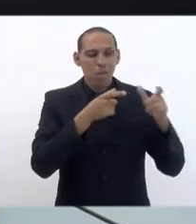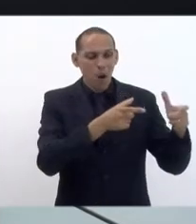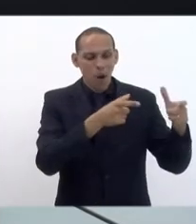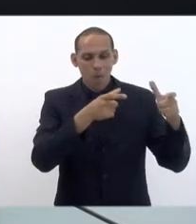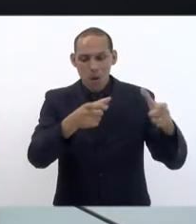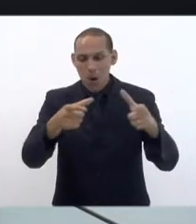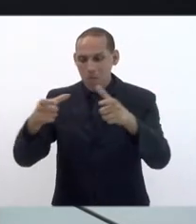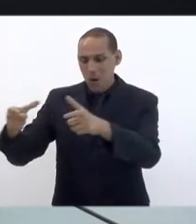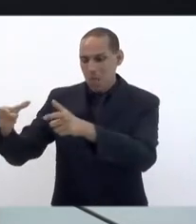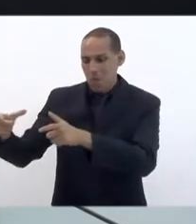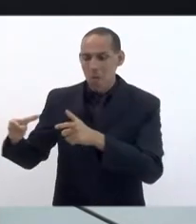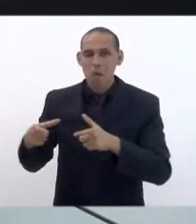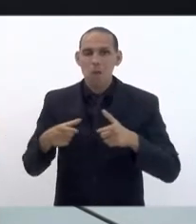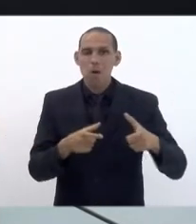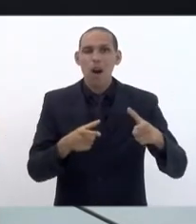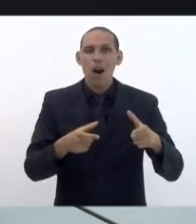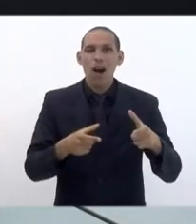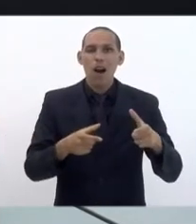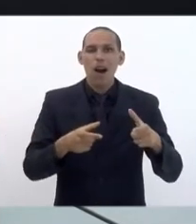nos postos de gasolina,